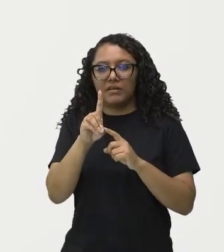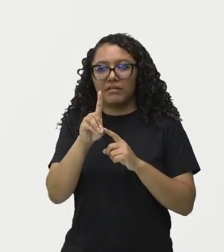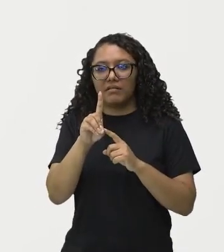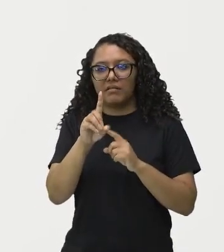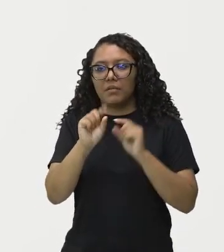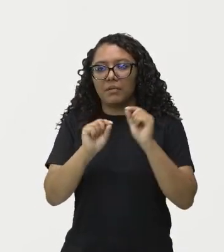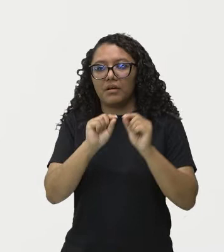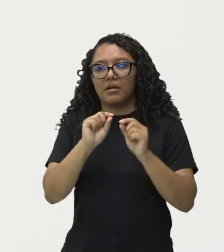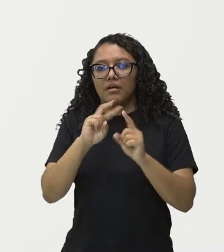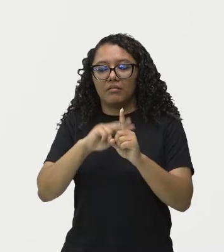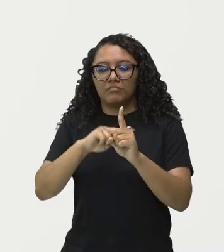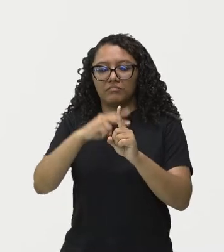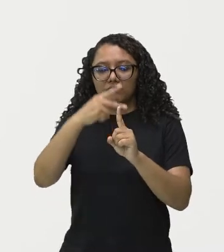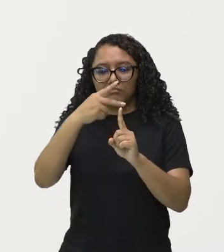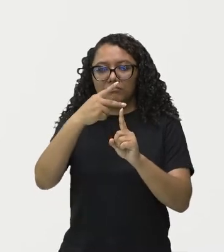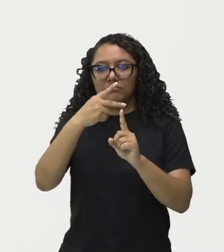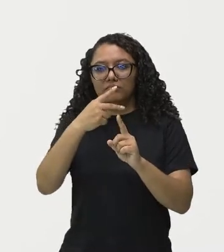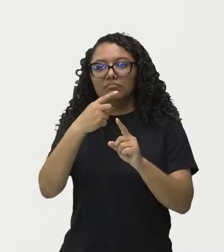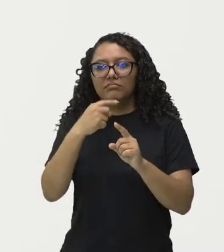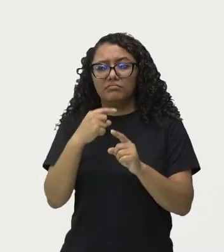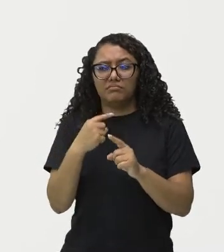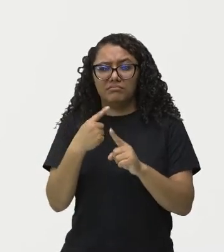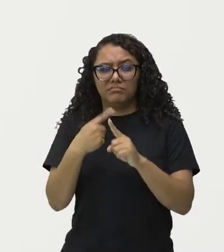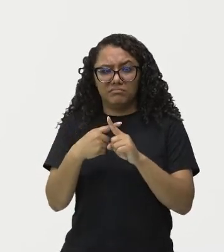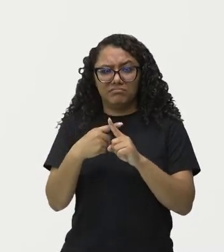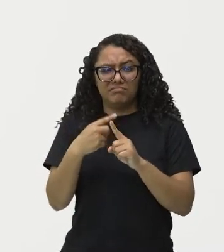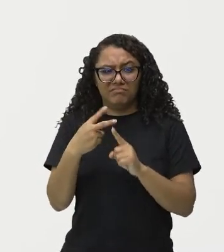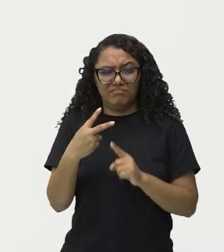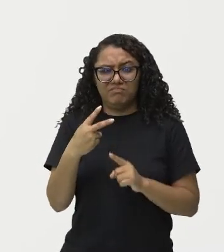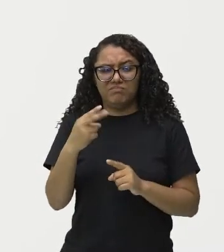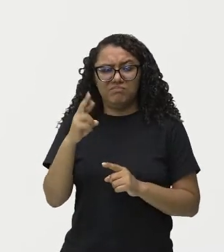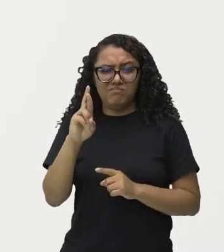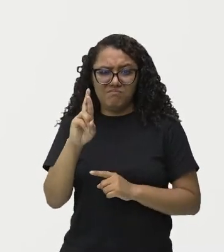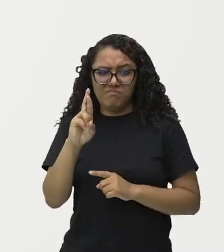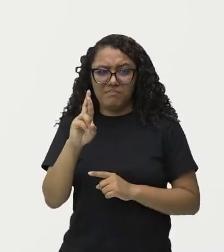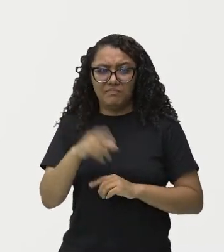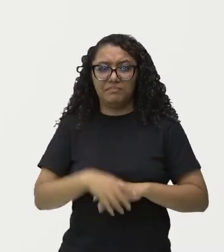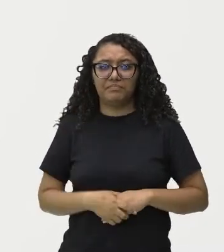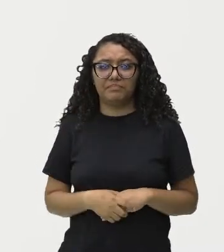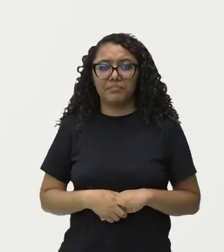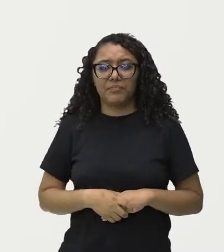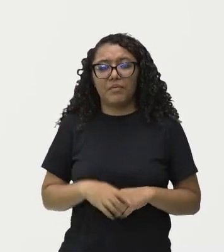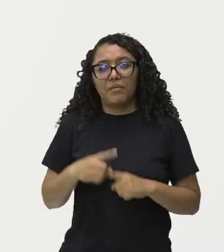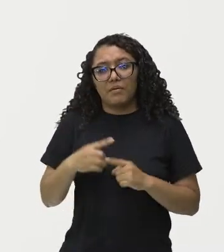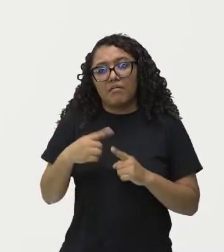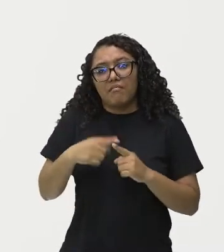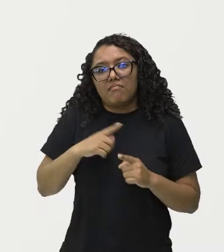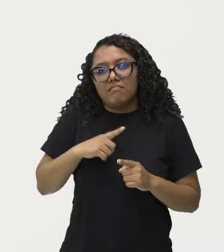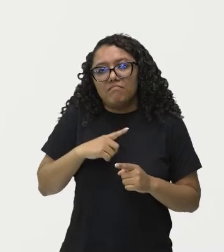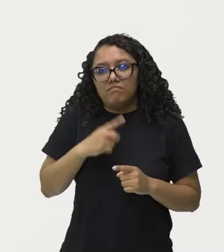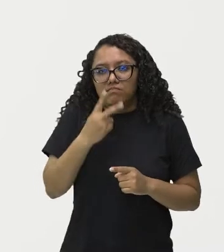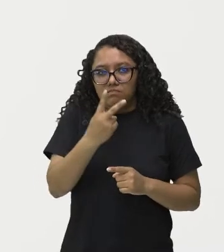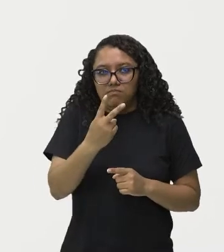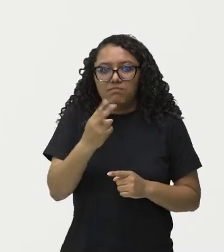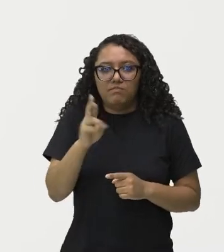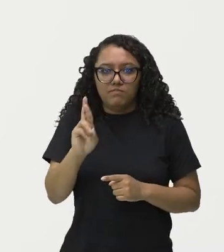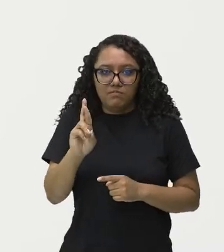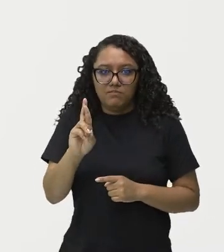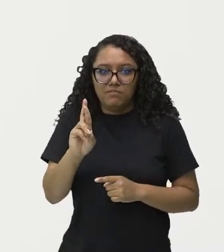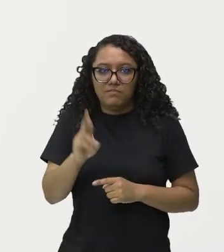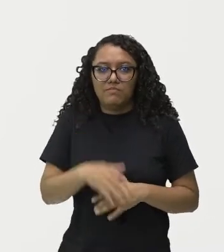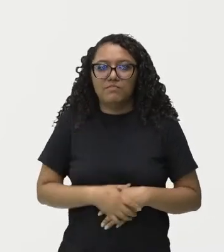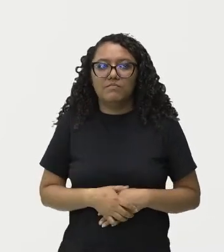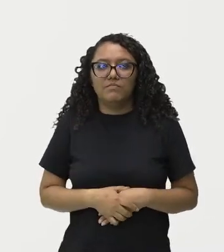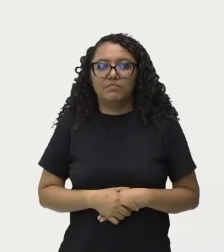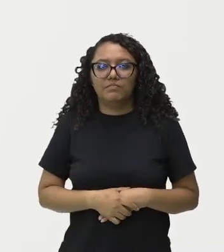2 vezes o valor do raio, porque é exatamente isso, nós temos 2 raios, né? Beleza.